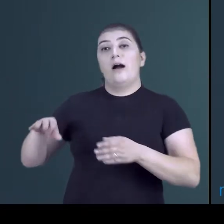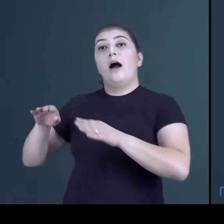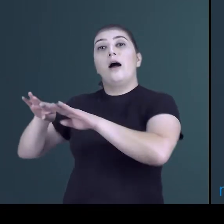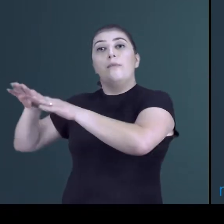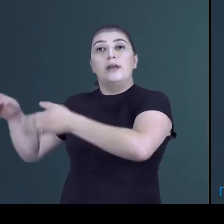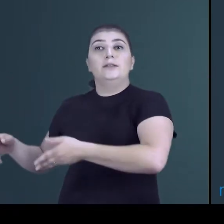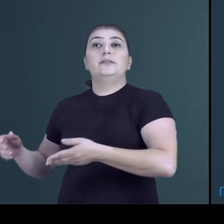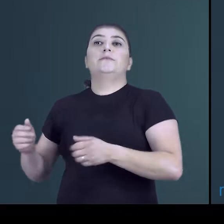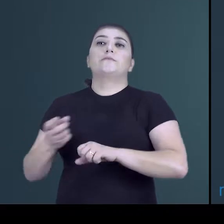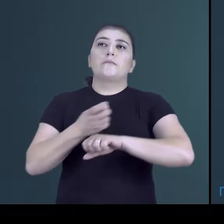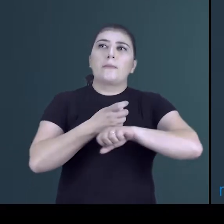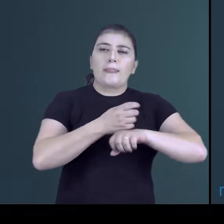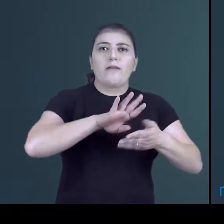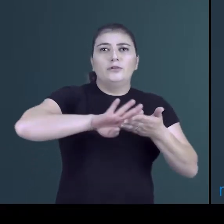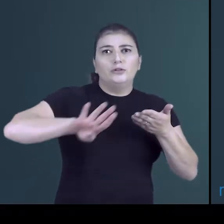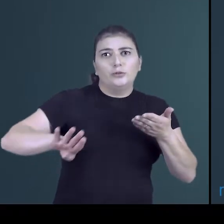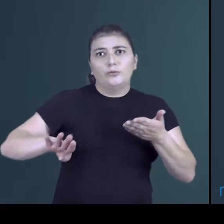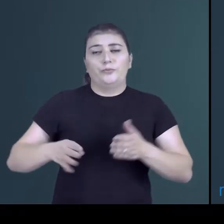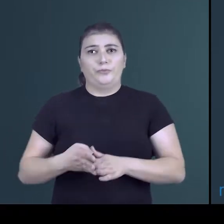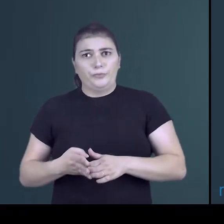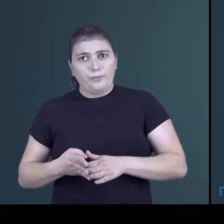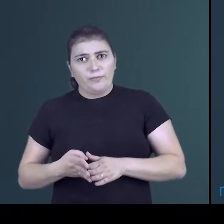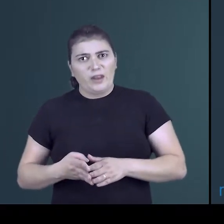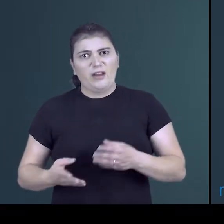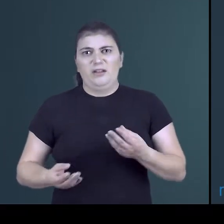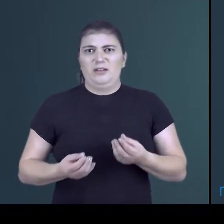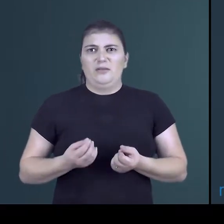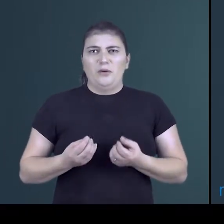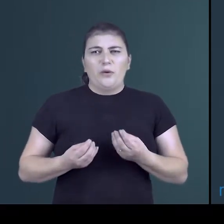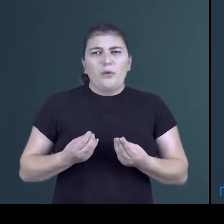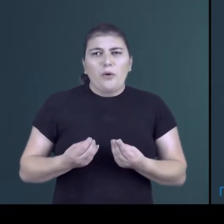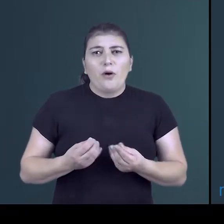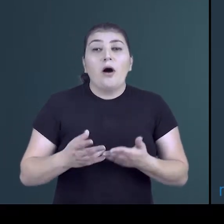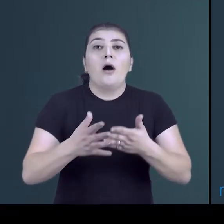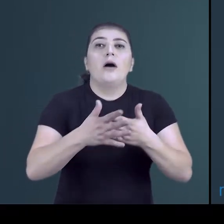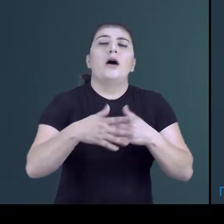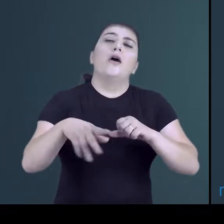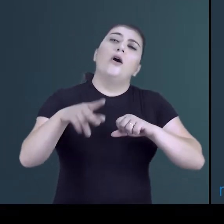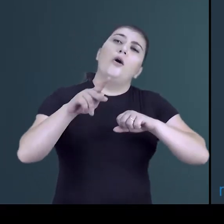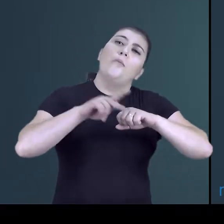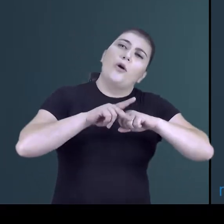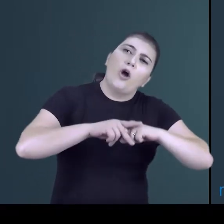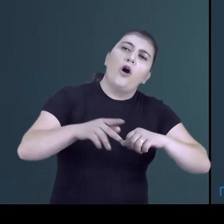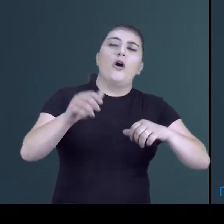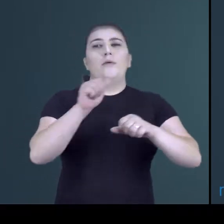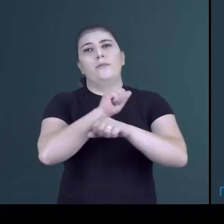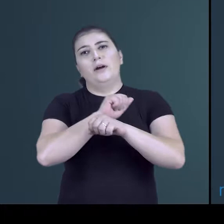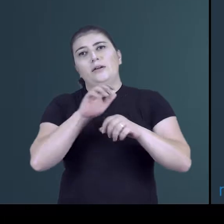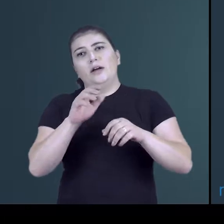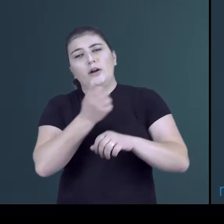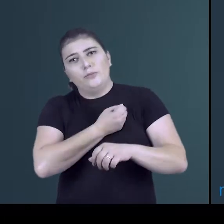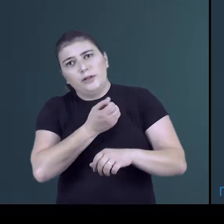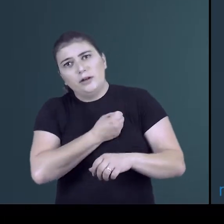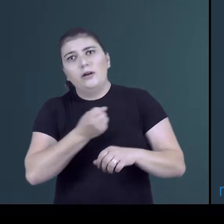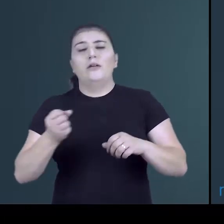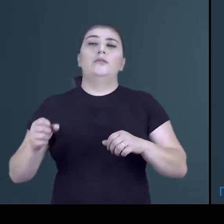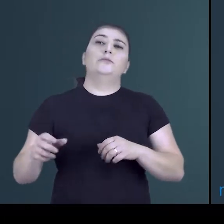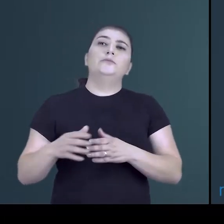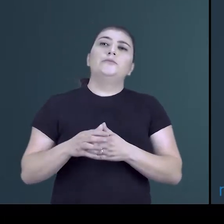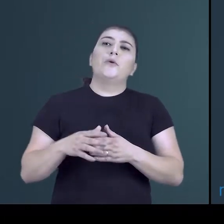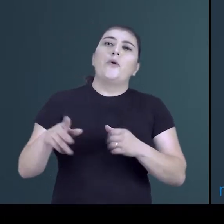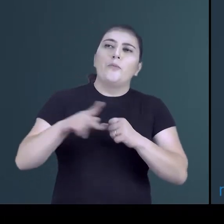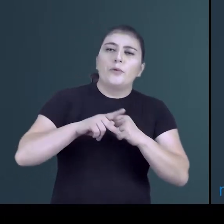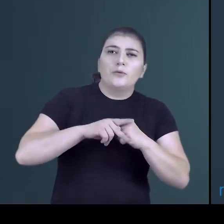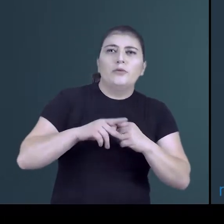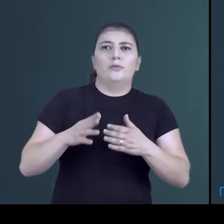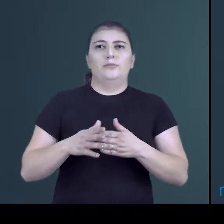adjetivo. Temos como função sintática do artigo, do numeral, do pronome e do adjetivo elementos para